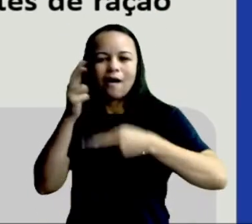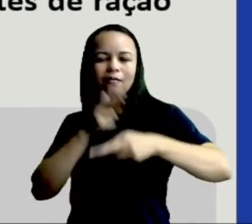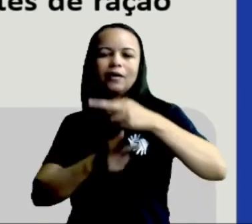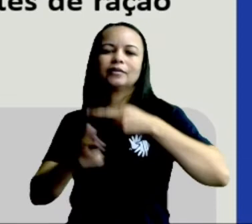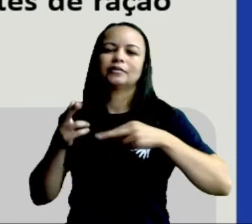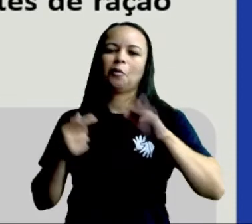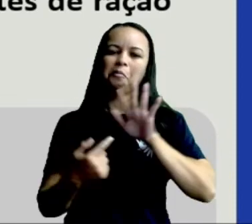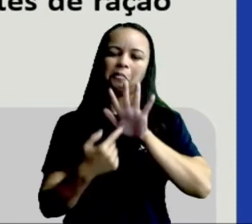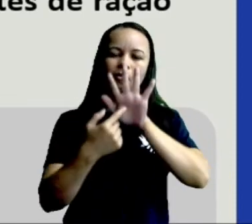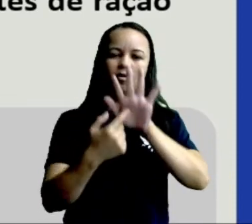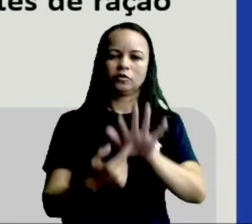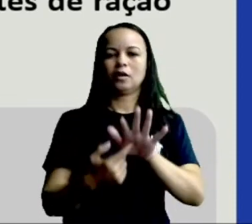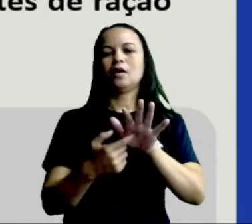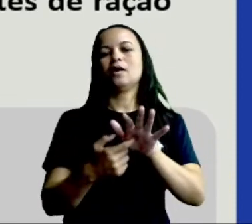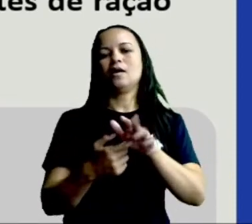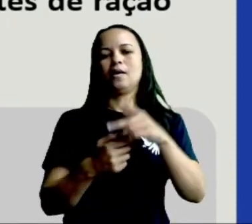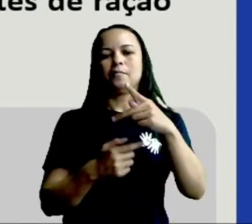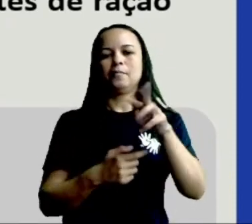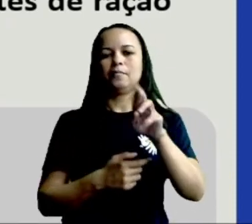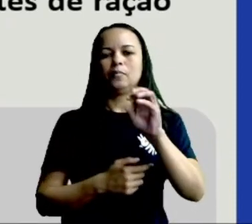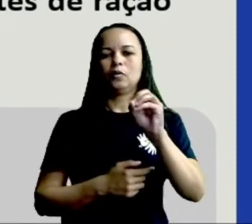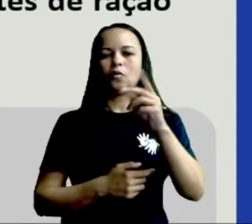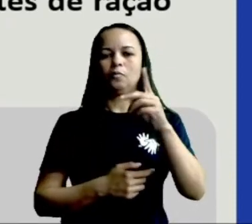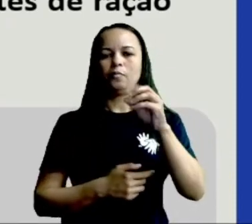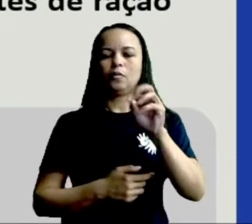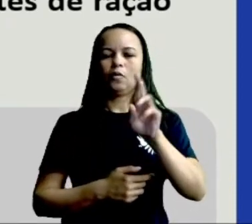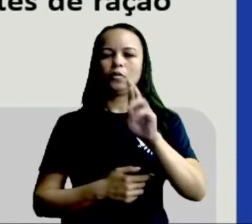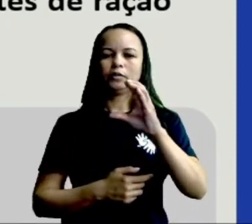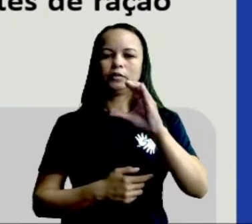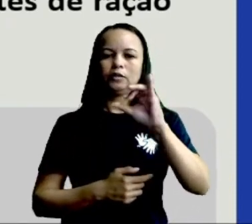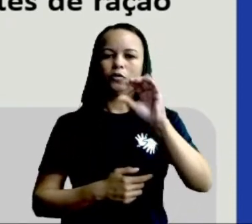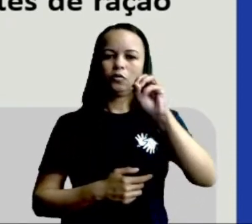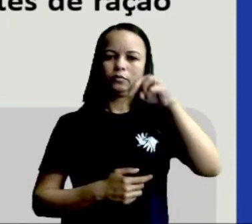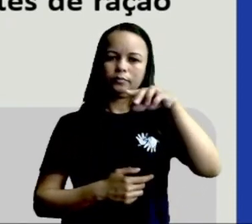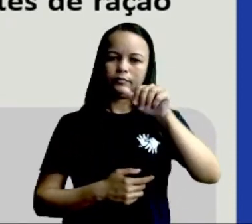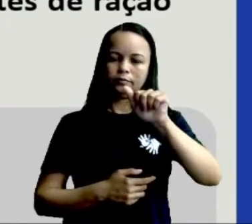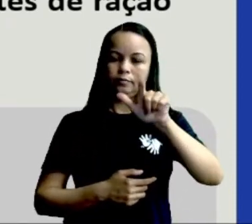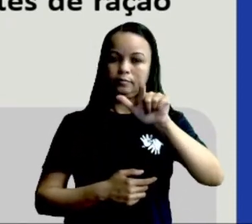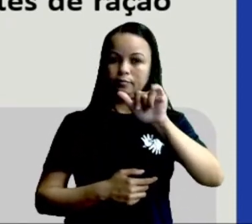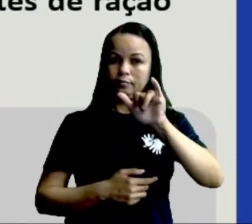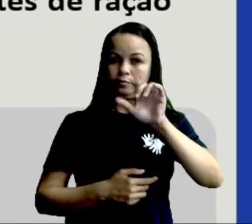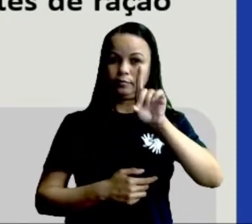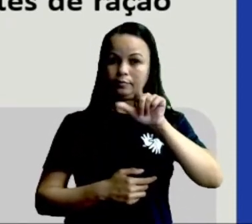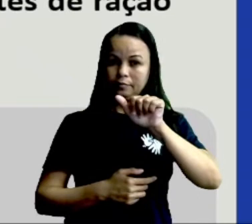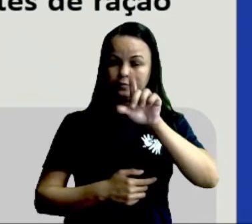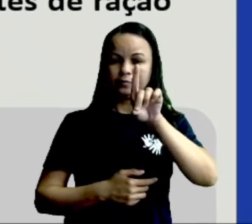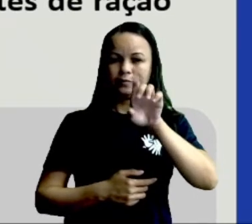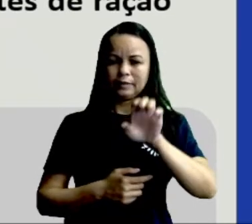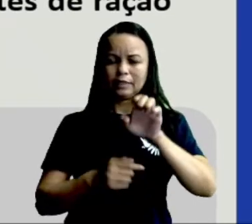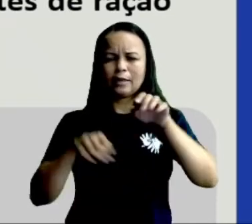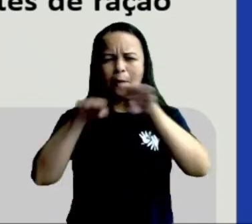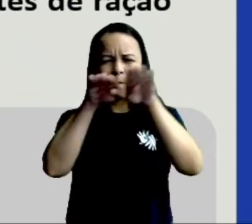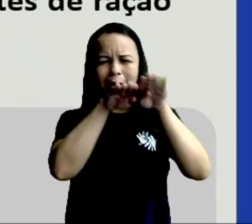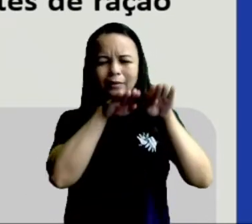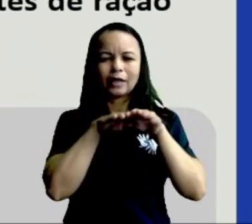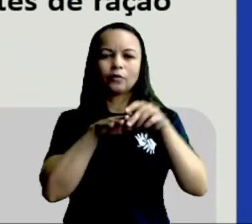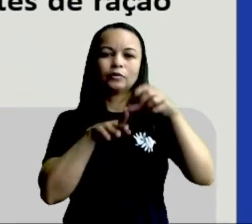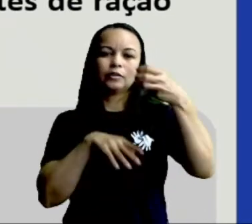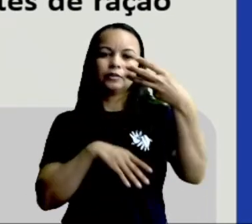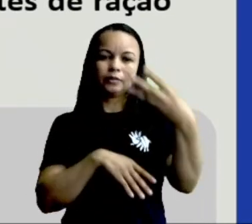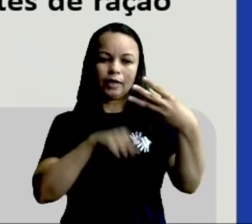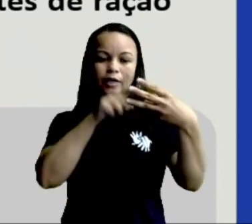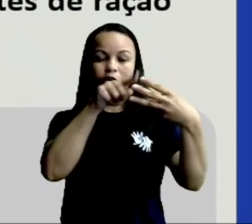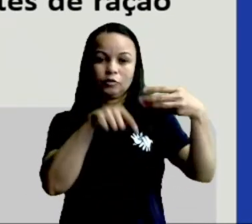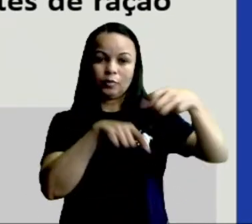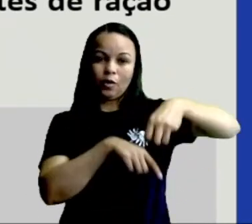identificar, né, a proporcionalidade, né? O padrão, a gente tem um padrão. Temos um padrão de 3 pacotes de